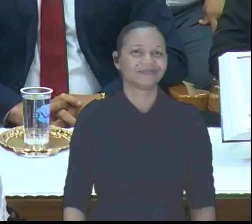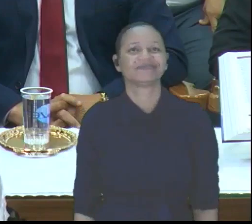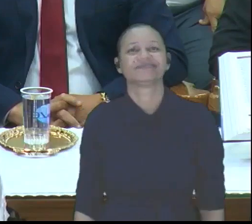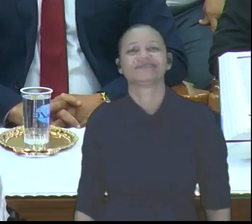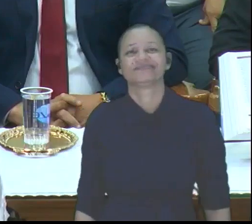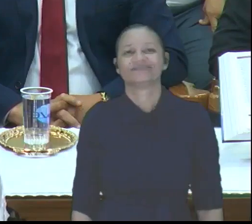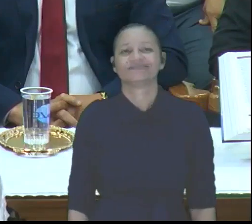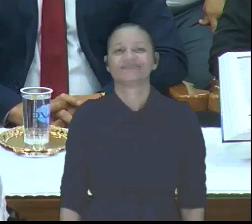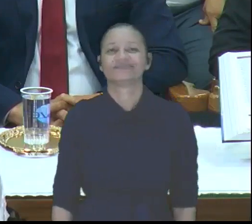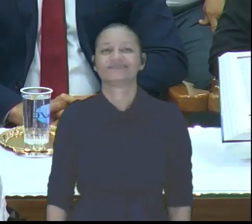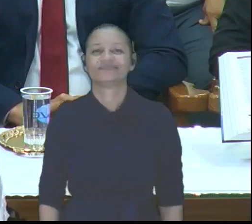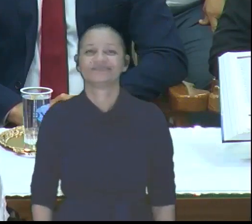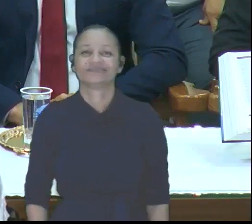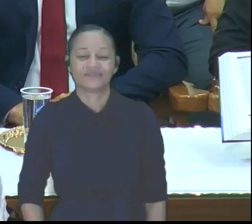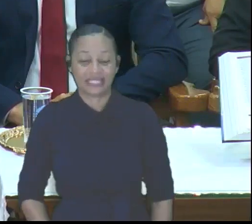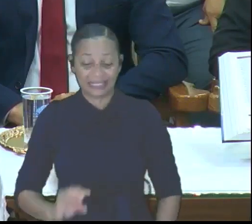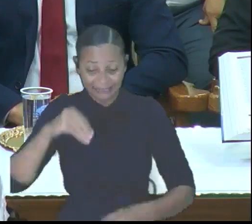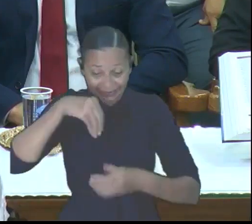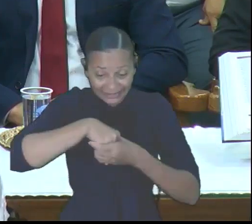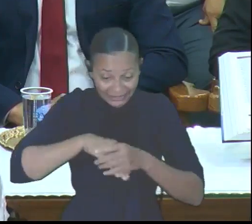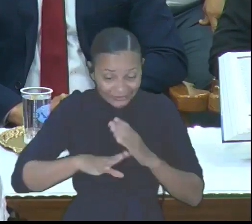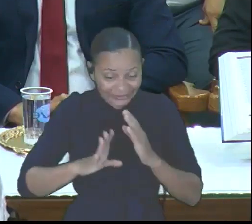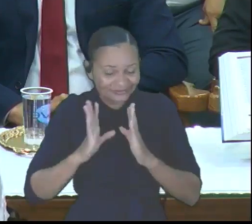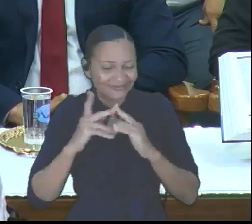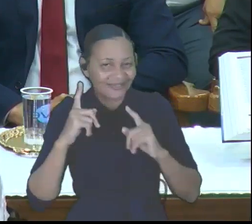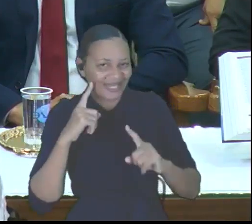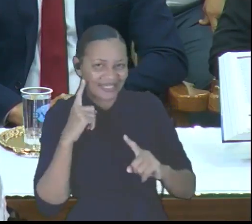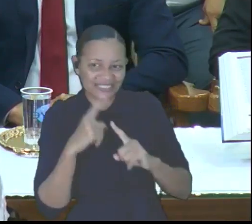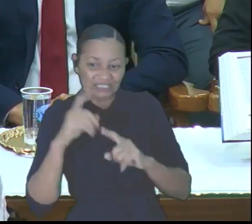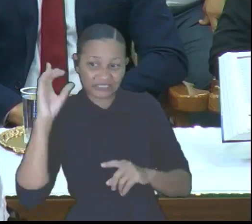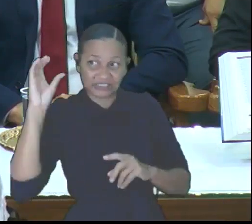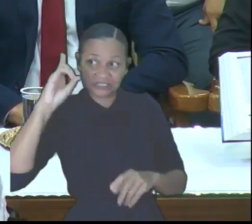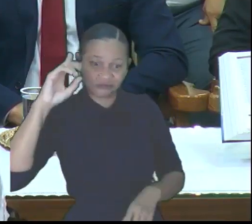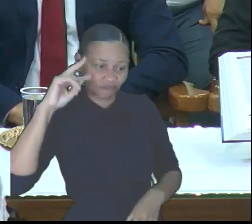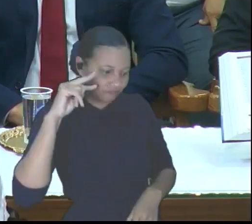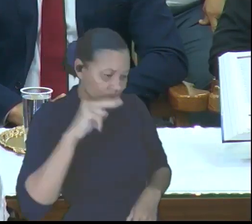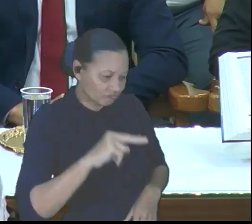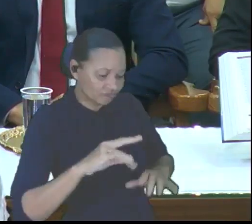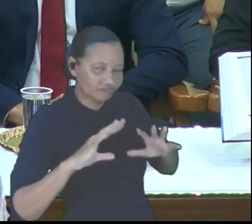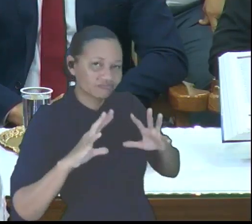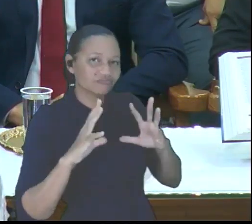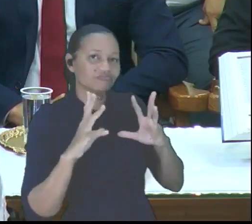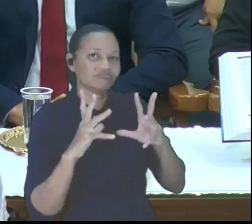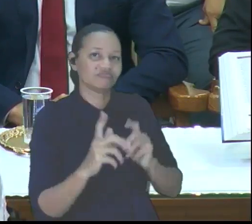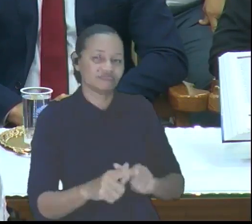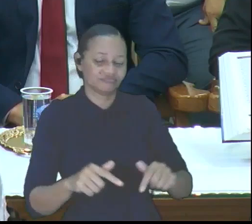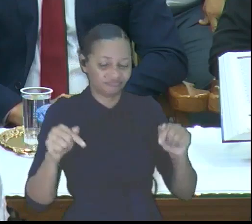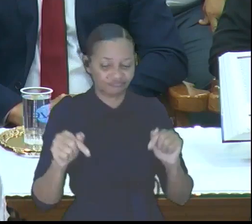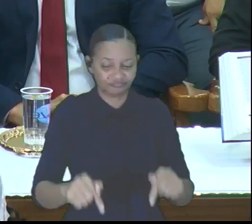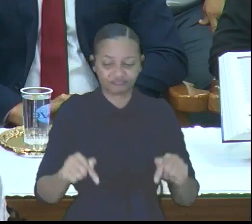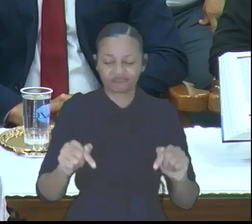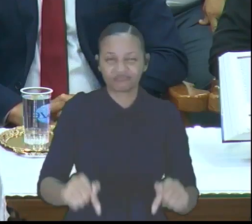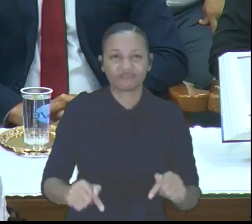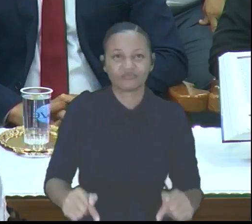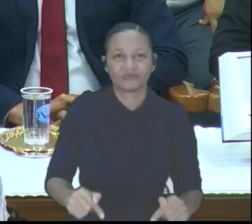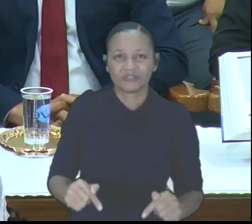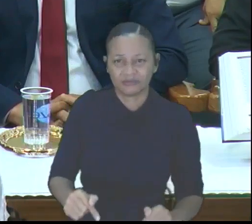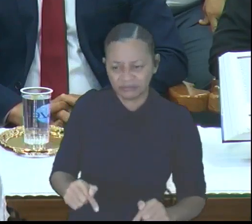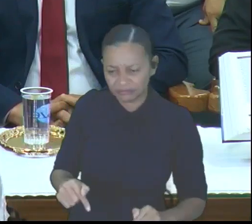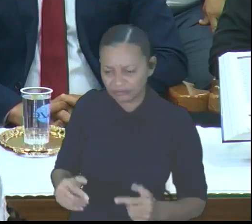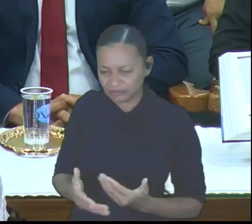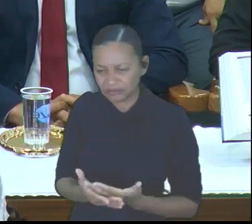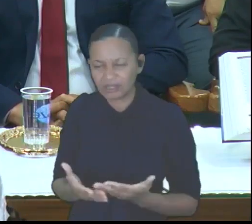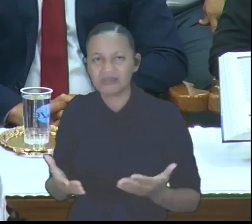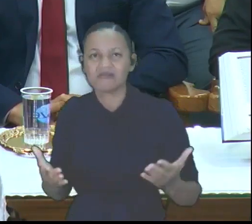é dentro da igreja. Aqui não é